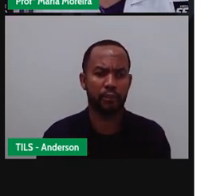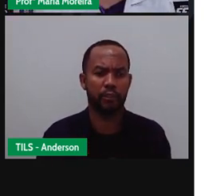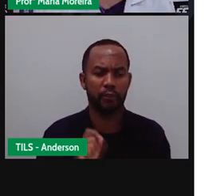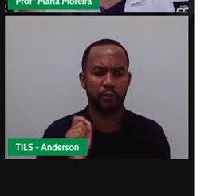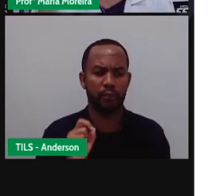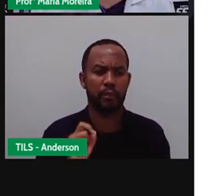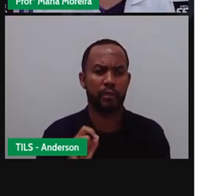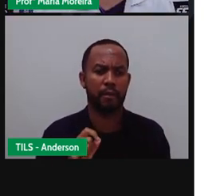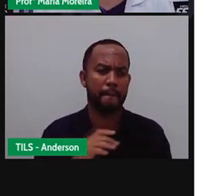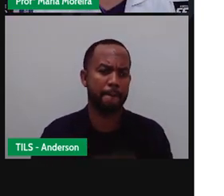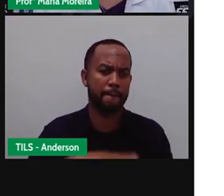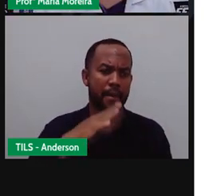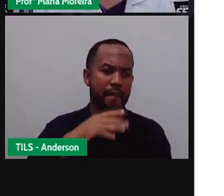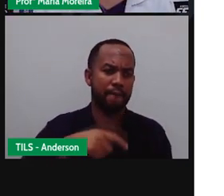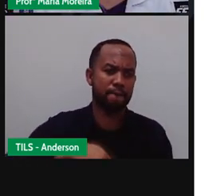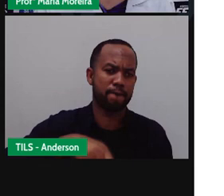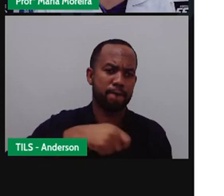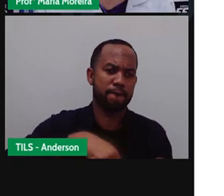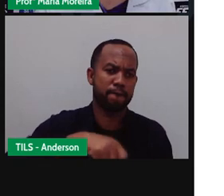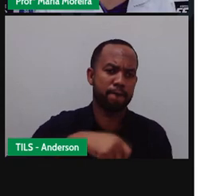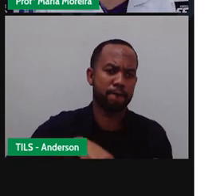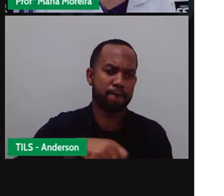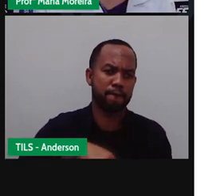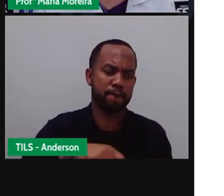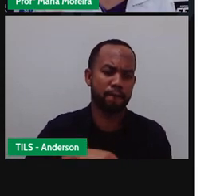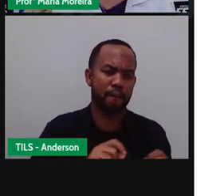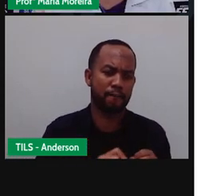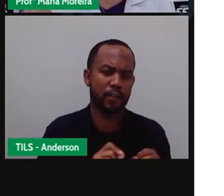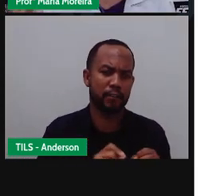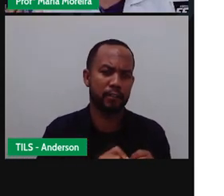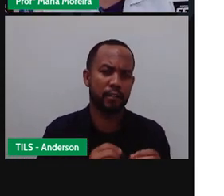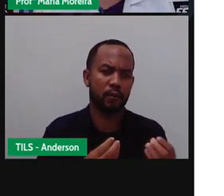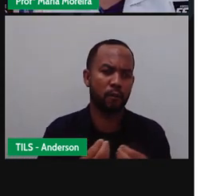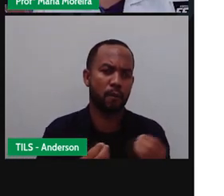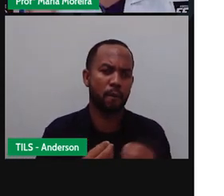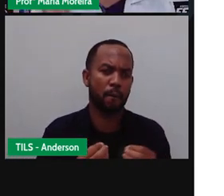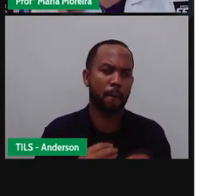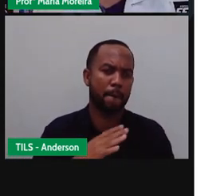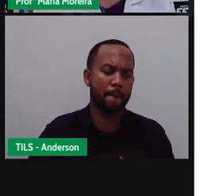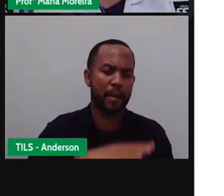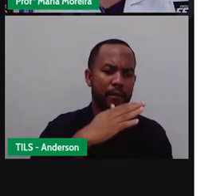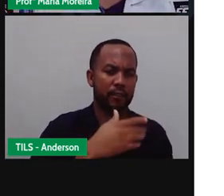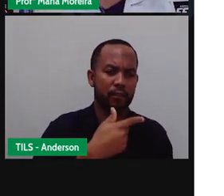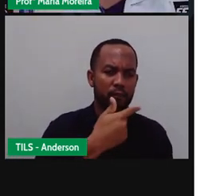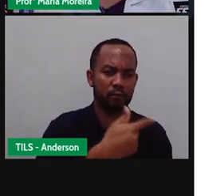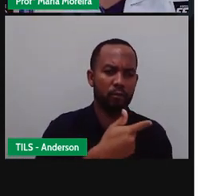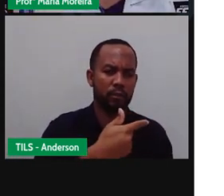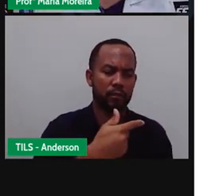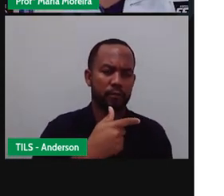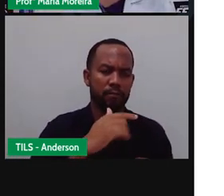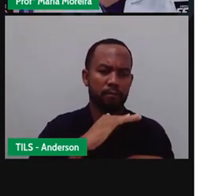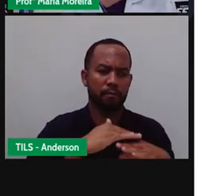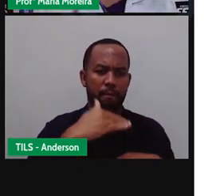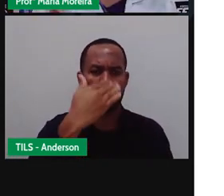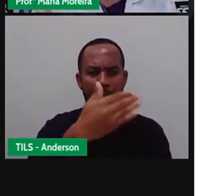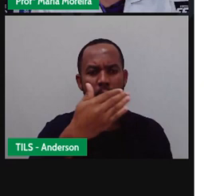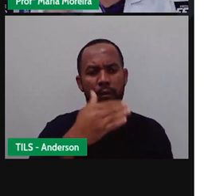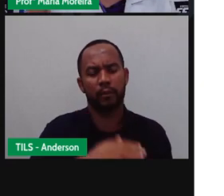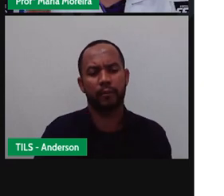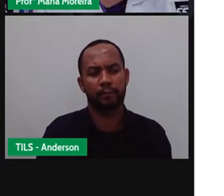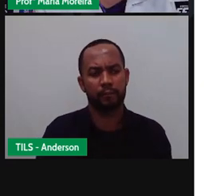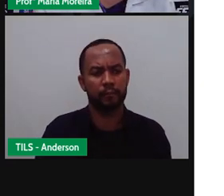essa receita? Pode. É só você fazer o quê? Multiplicar por 2. Lembra que a gente fez a conta aqui de dobro?